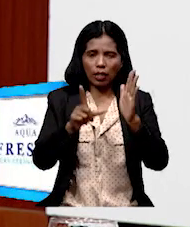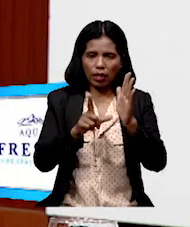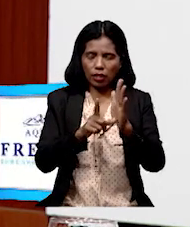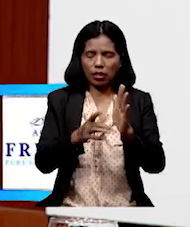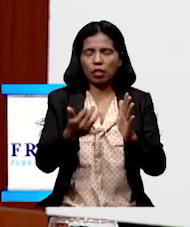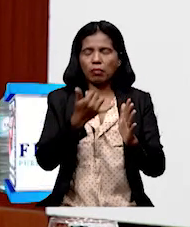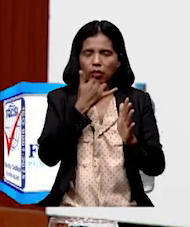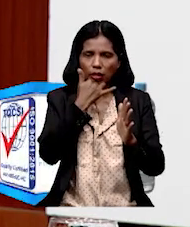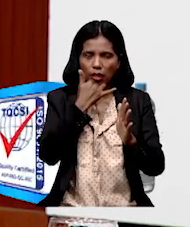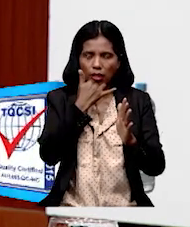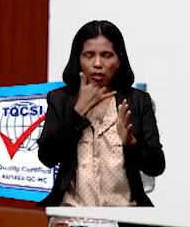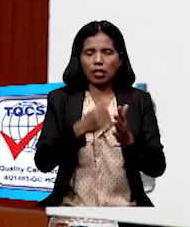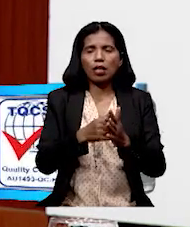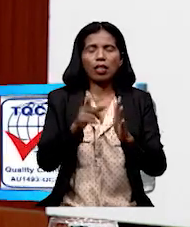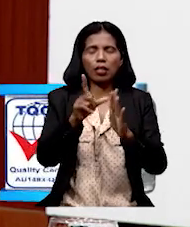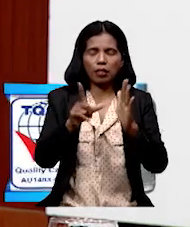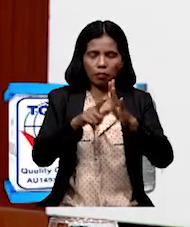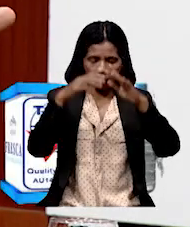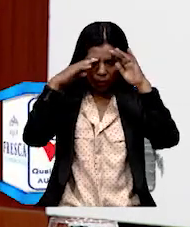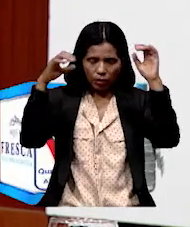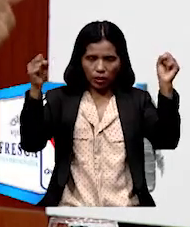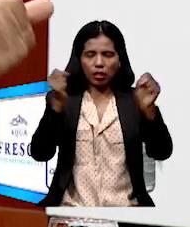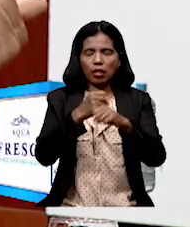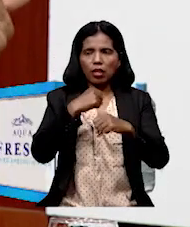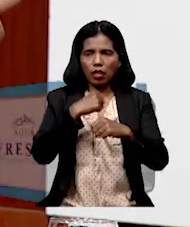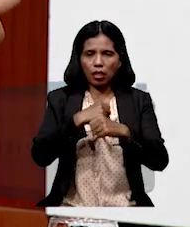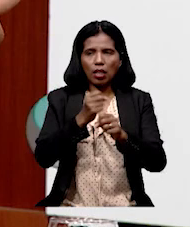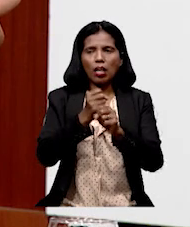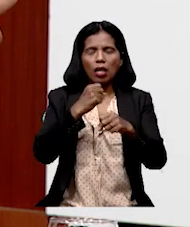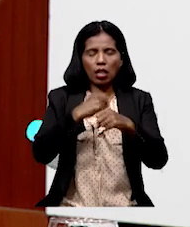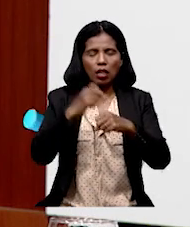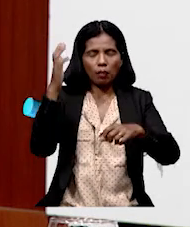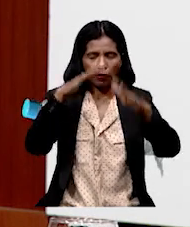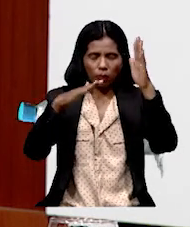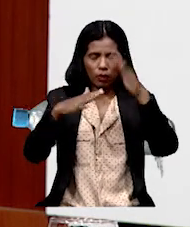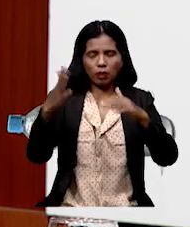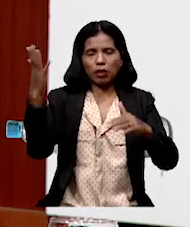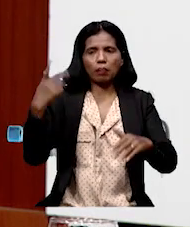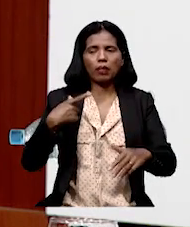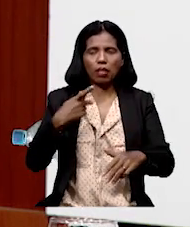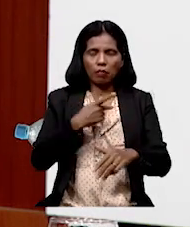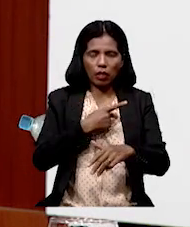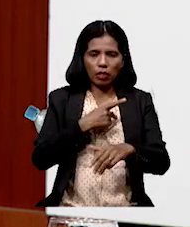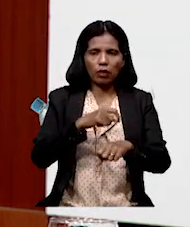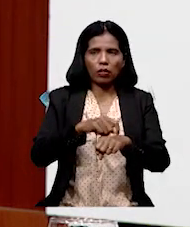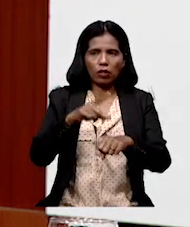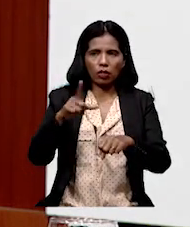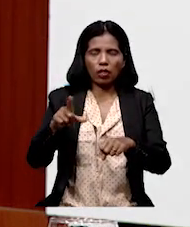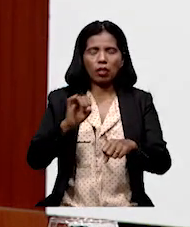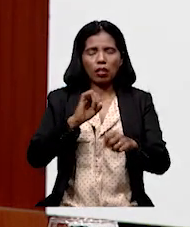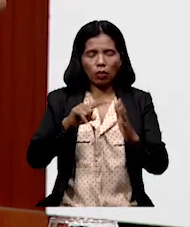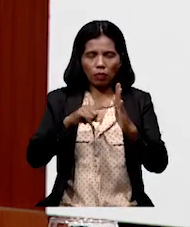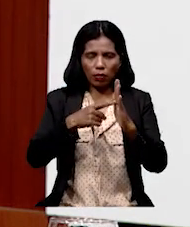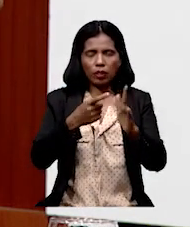inconstitucionais, presidente Halo, que depois provoca problemas e o parlamento, tem problemas, o presidente.